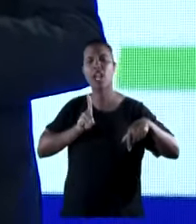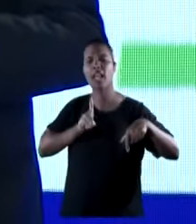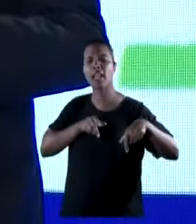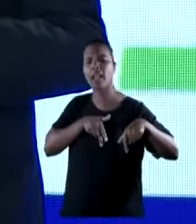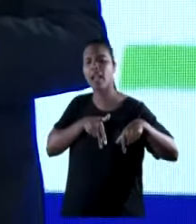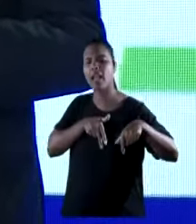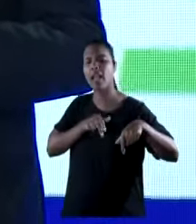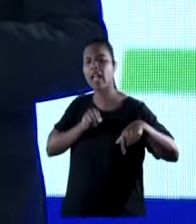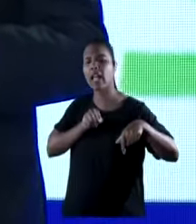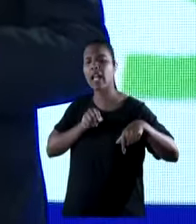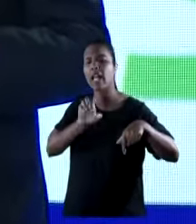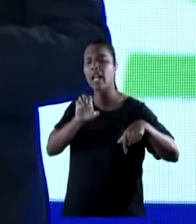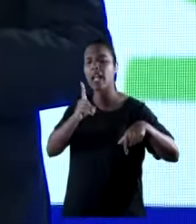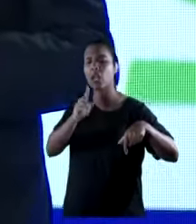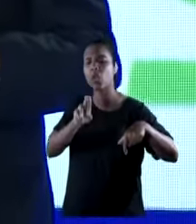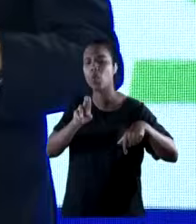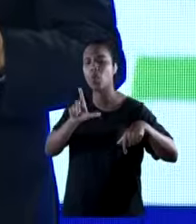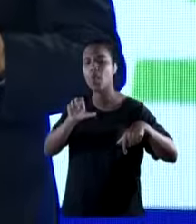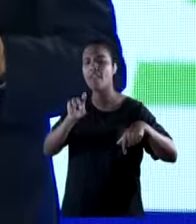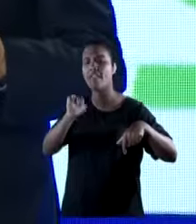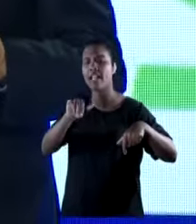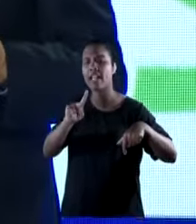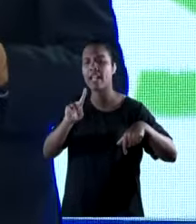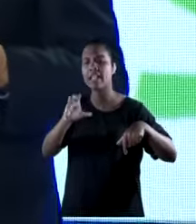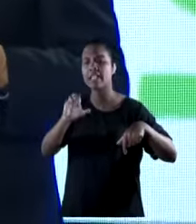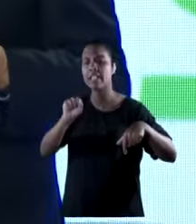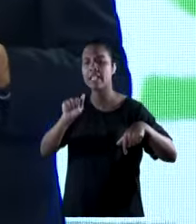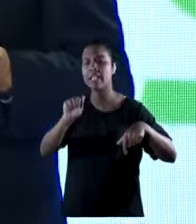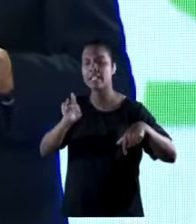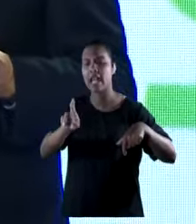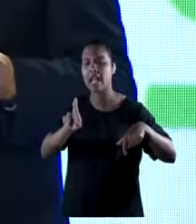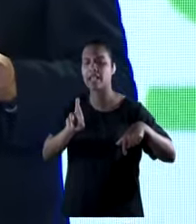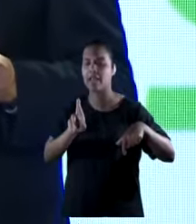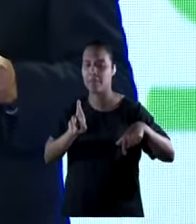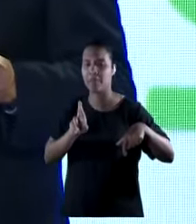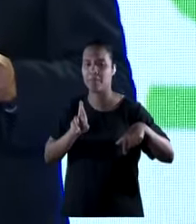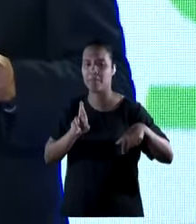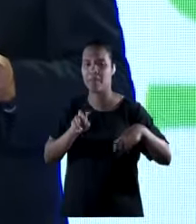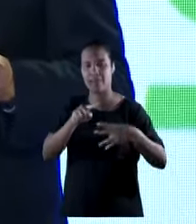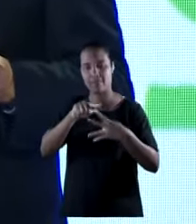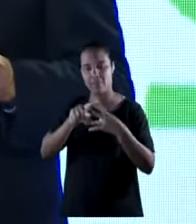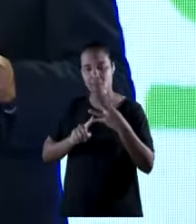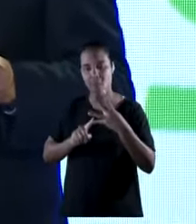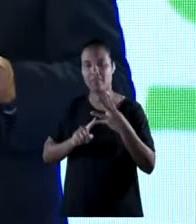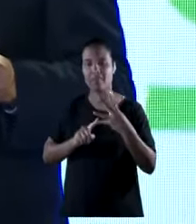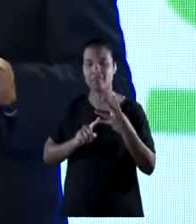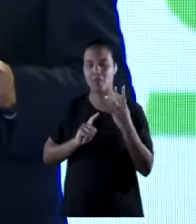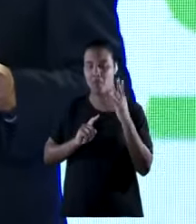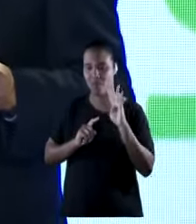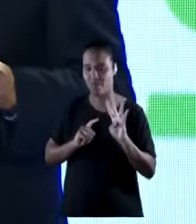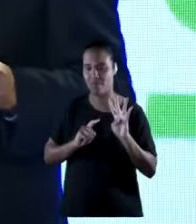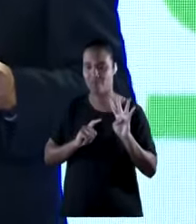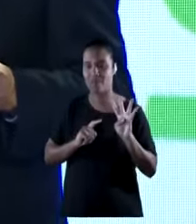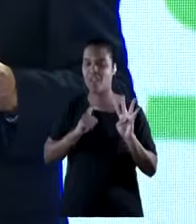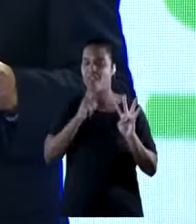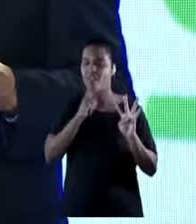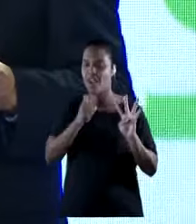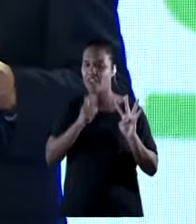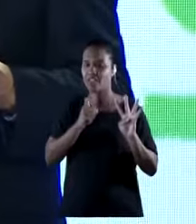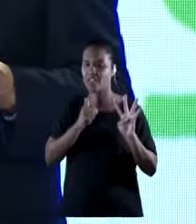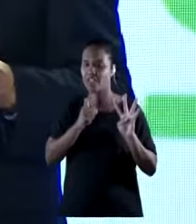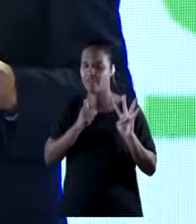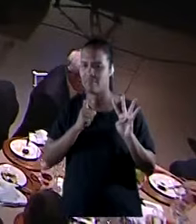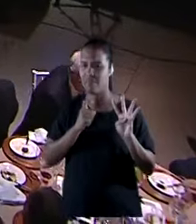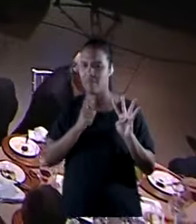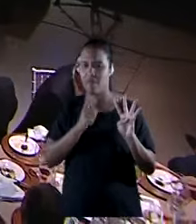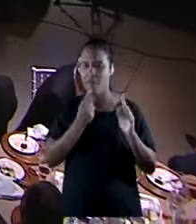Edu, Leivinha, César e Ney. Isso. Realmente foi um esquadrão, como era dito antigamente, um esquadrão verde. Grande abraço. E